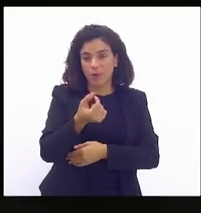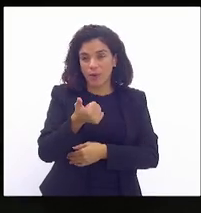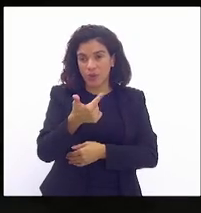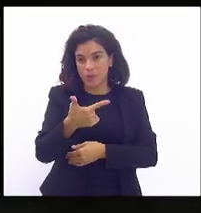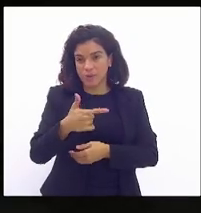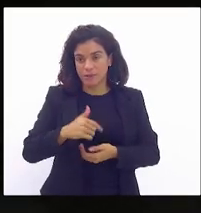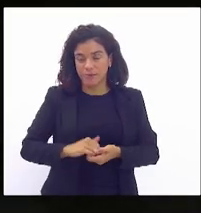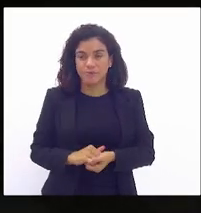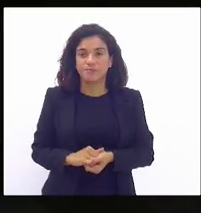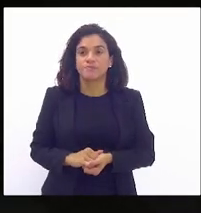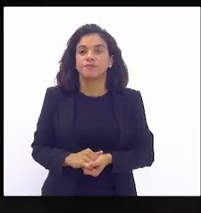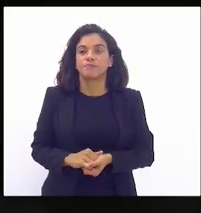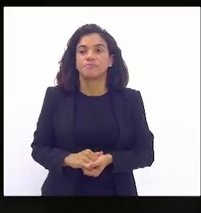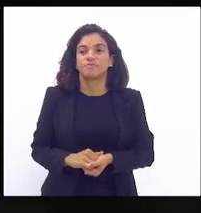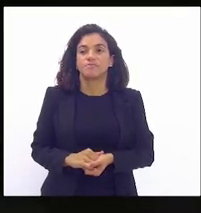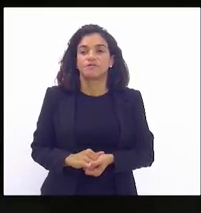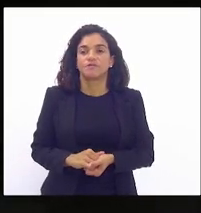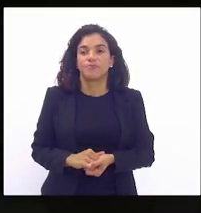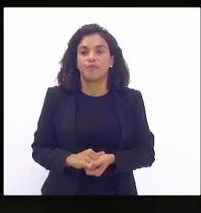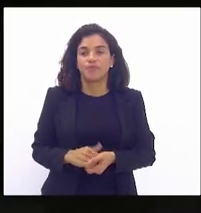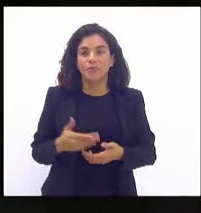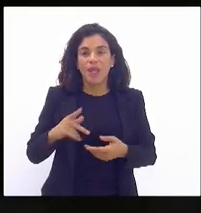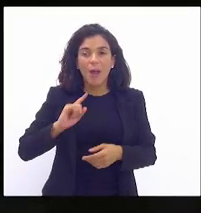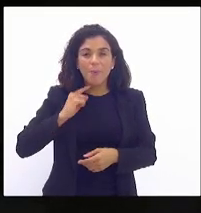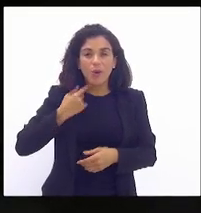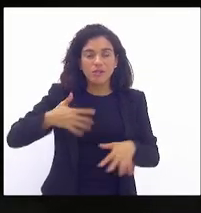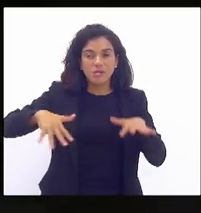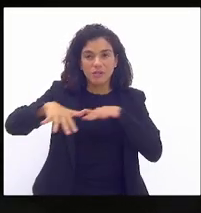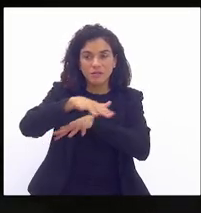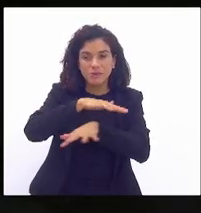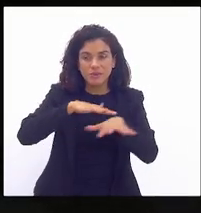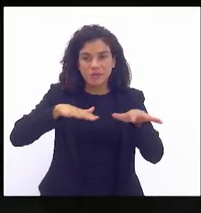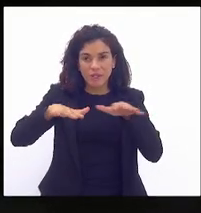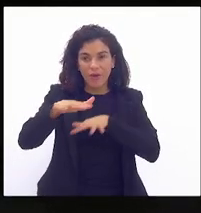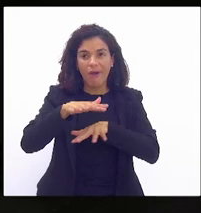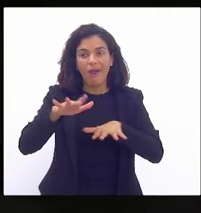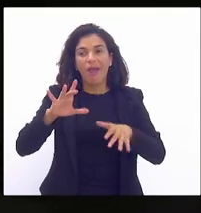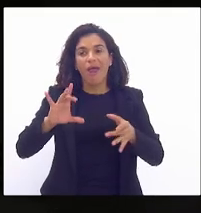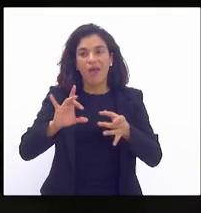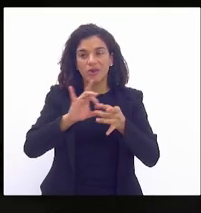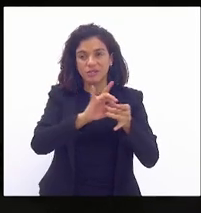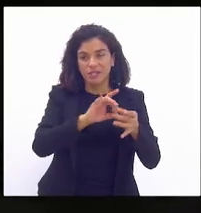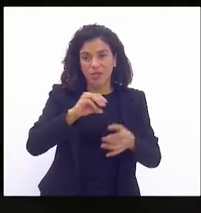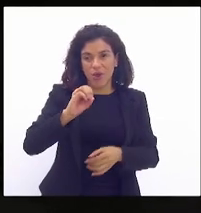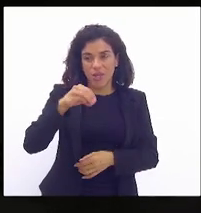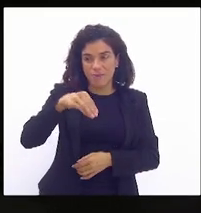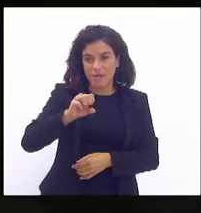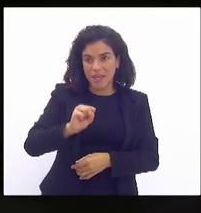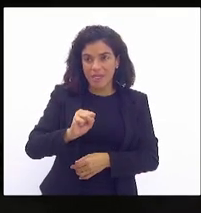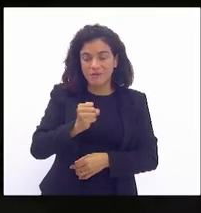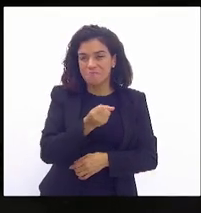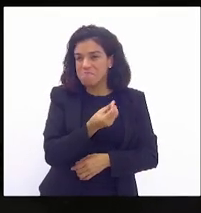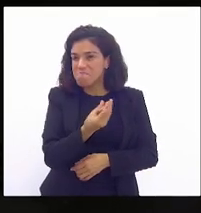passar. Bom, a poluição atmosférica, dita pela OMS, ela causa milhões de